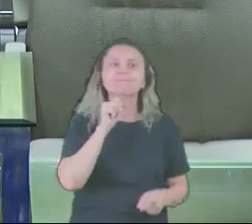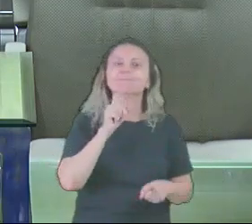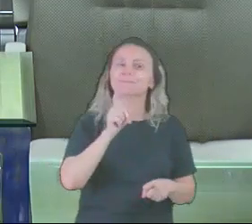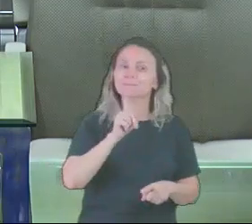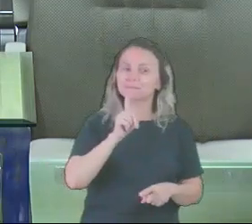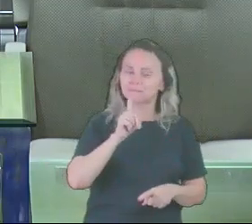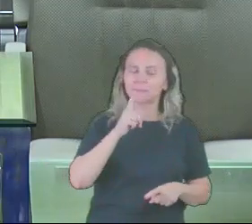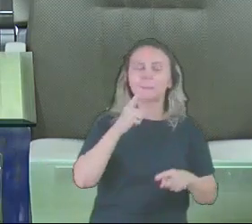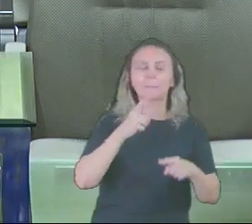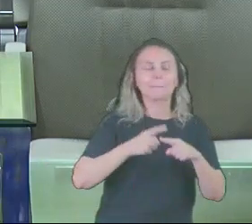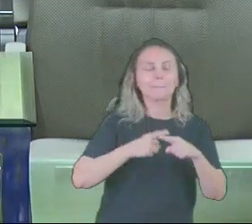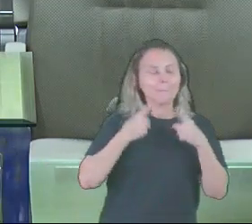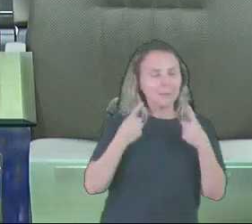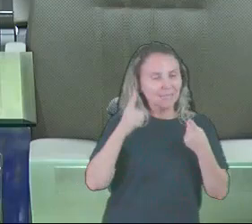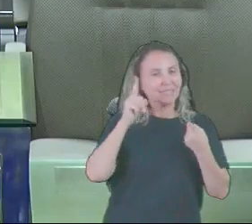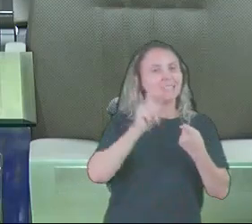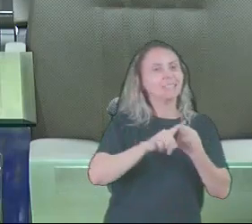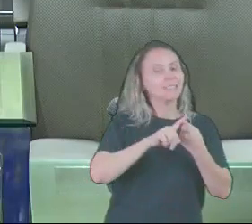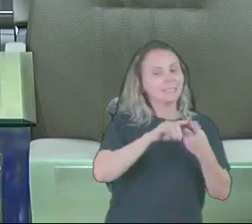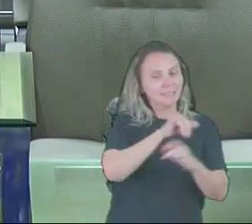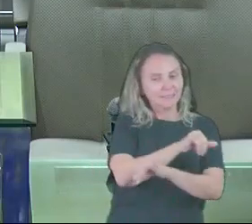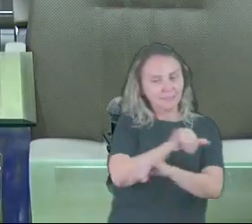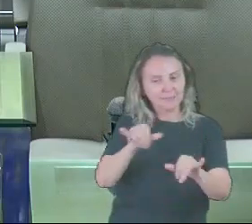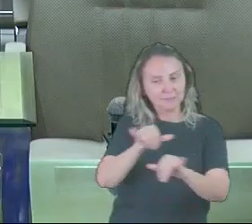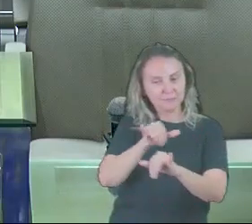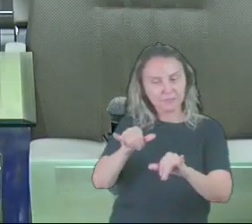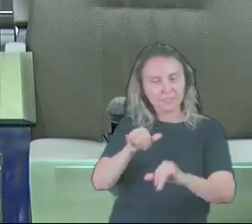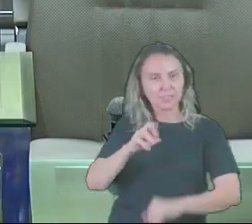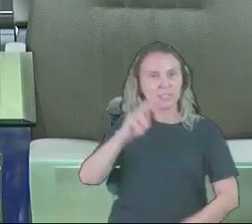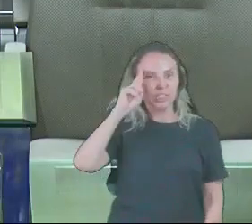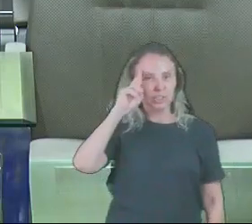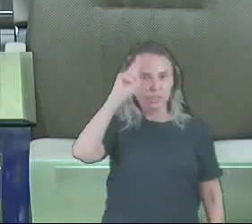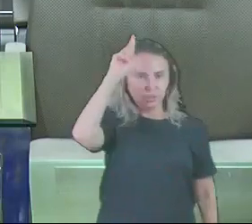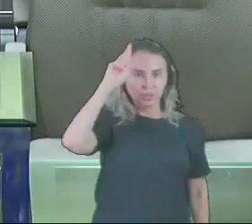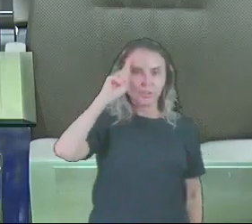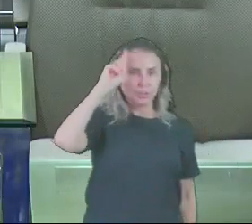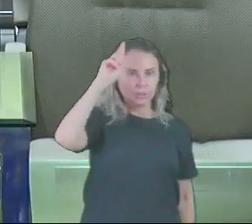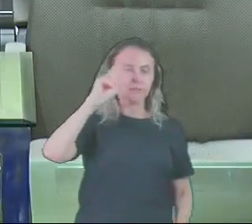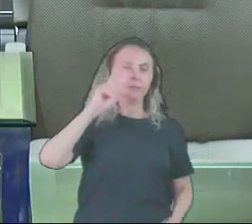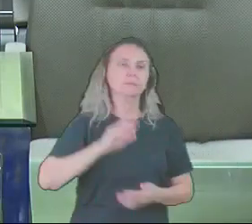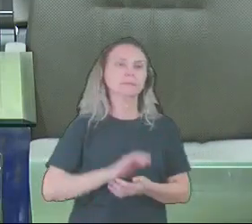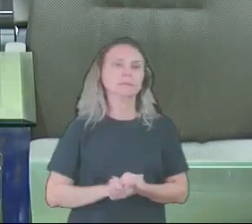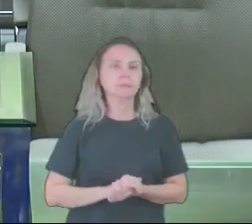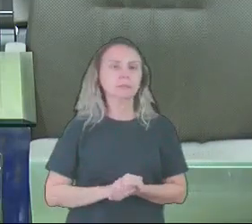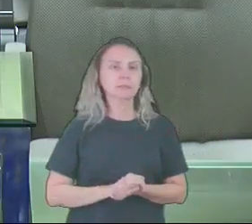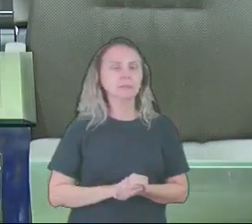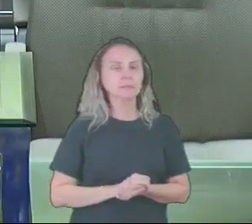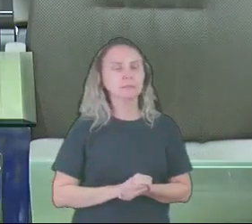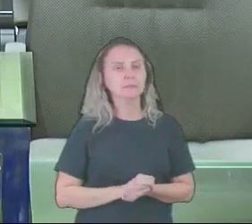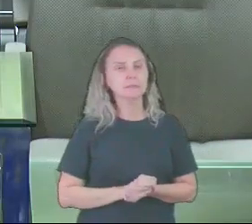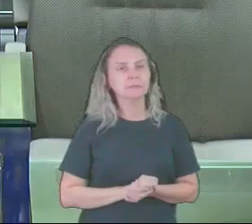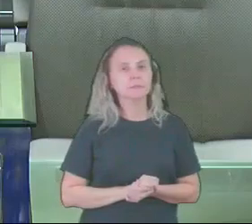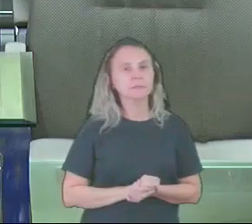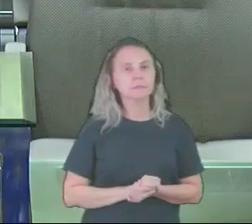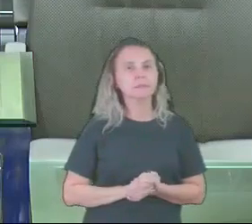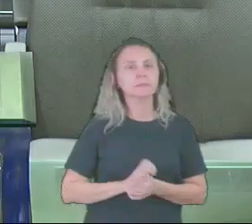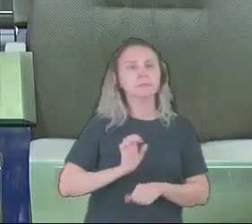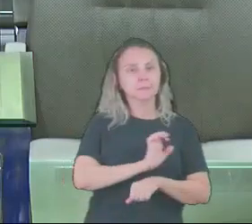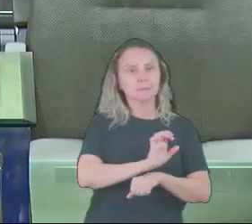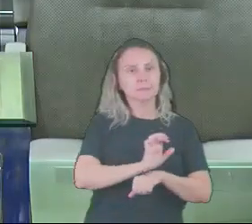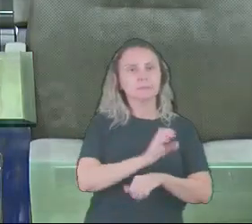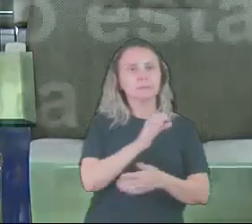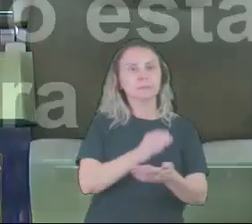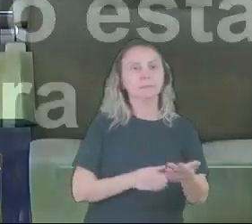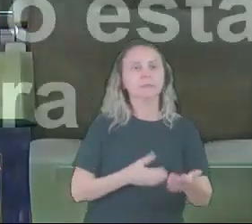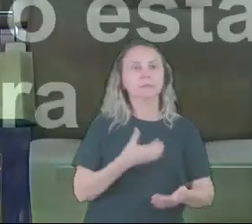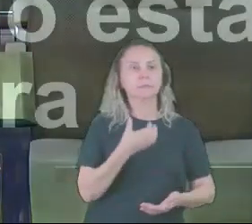Efésios Capítulo 6 Versículo 5 e 9 me mande o nome aí Aqui